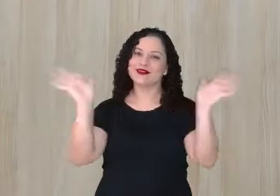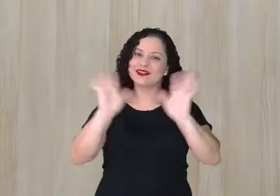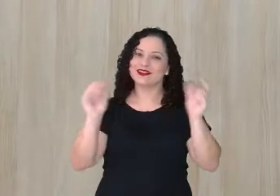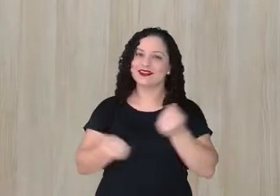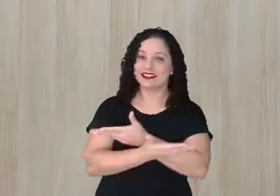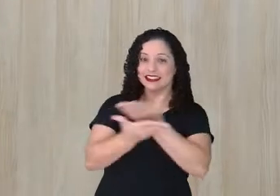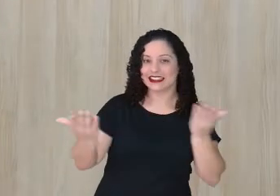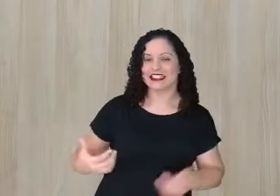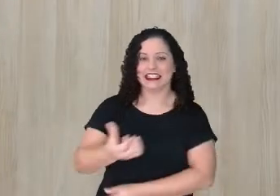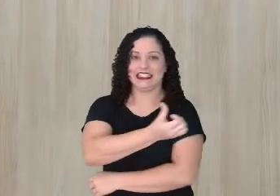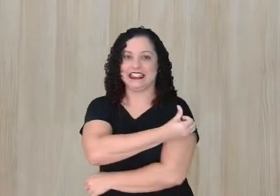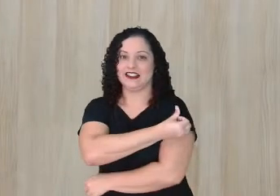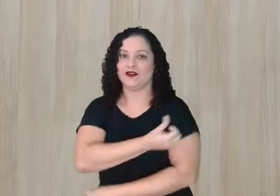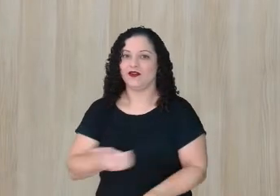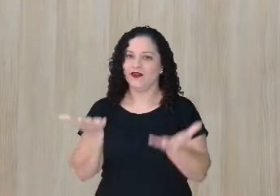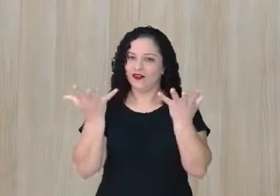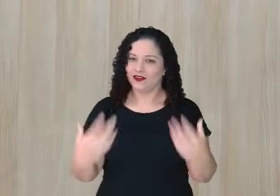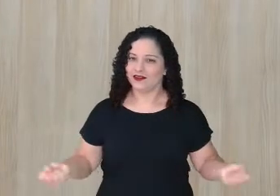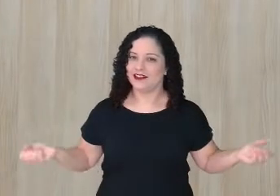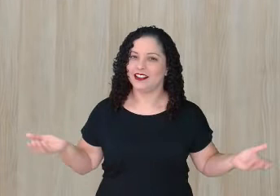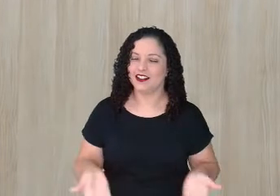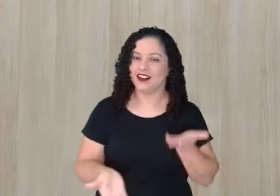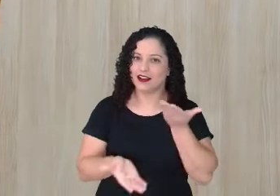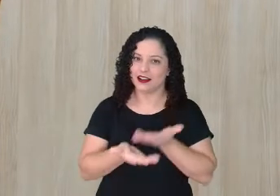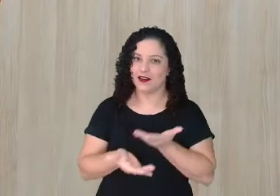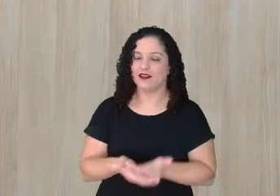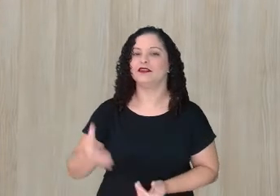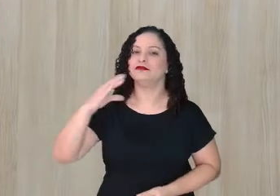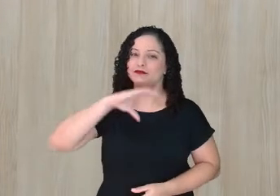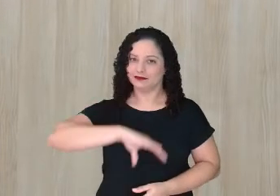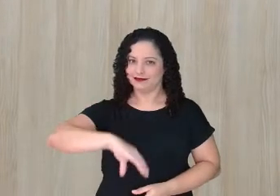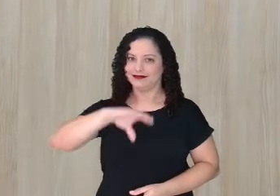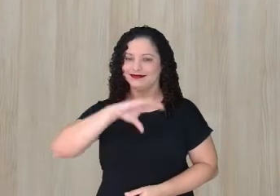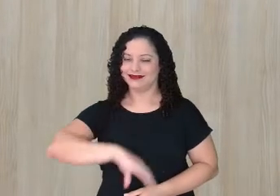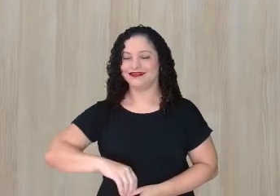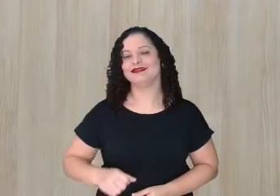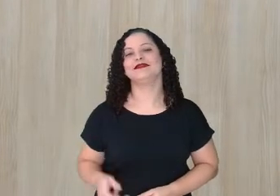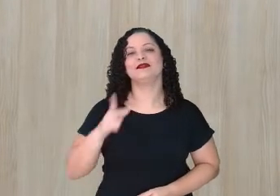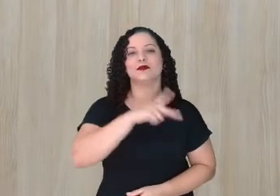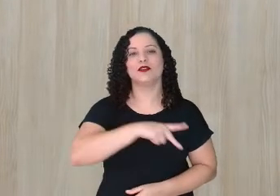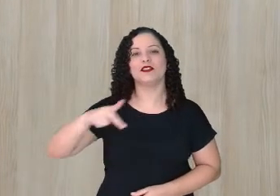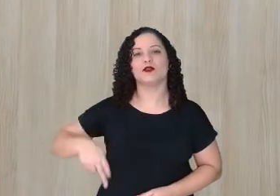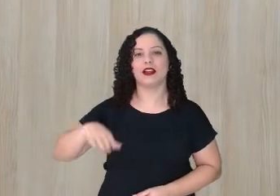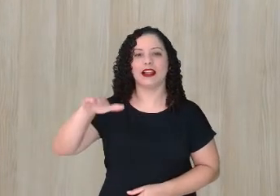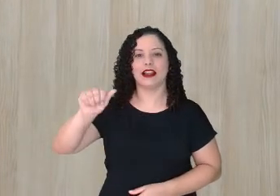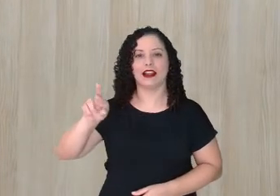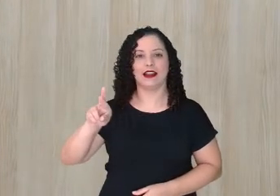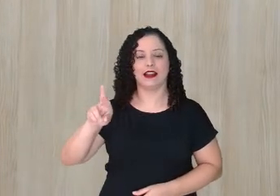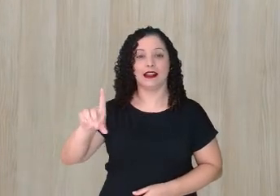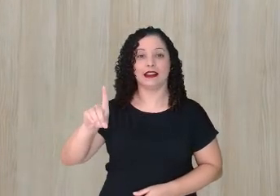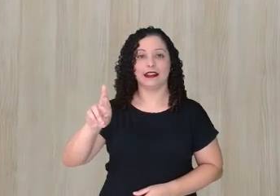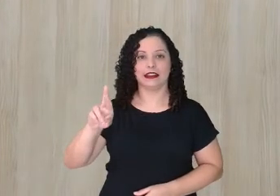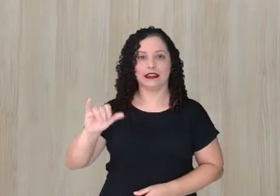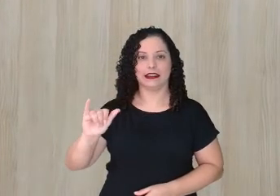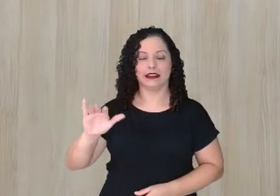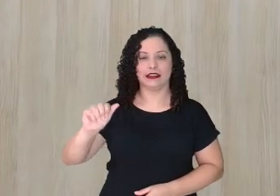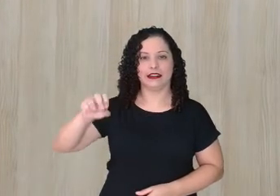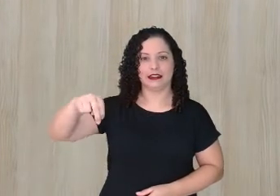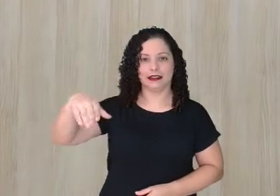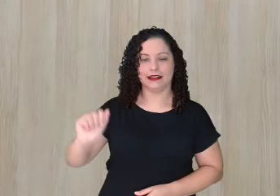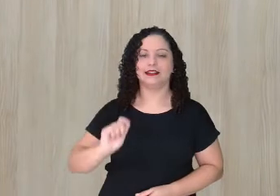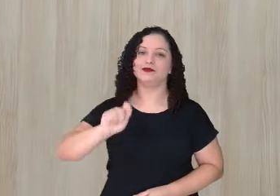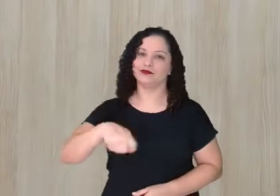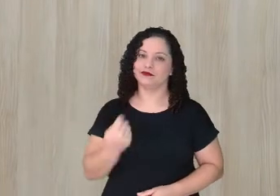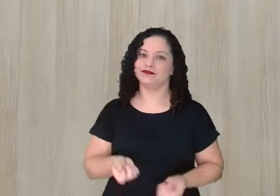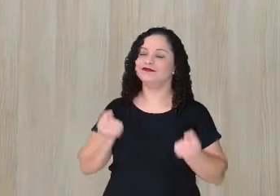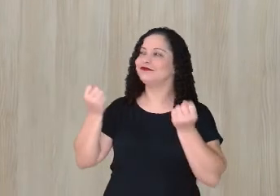sexto ano. Vamos lá para mais uma aula de língua portuguesa. Eu sou a professora Adriana Maria. Este é o meu